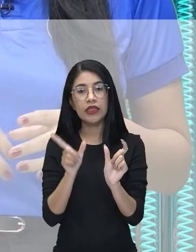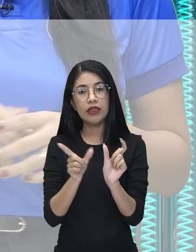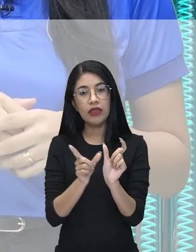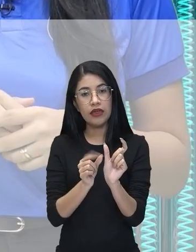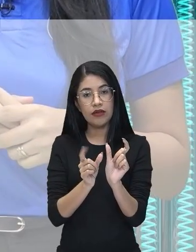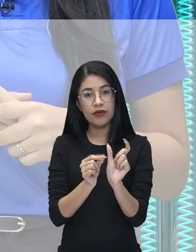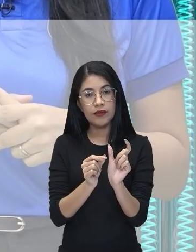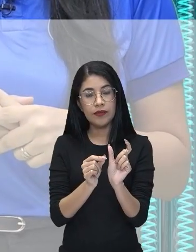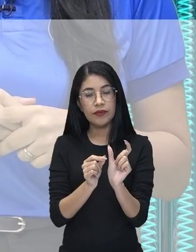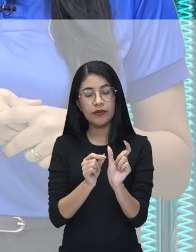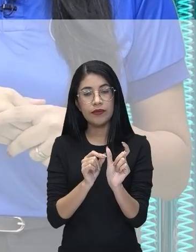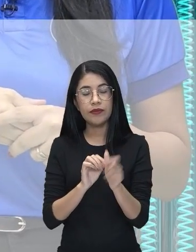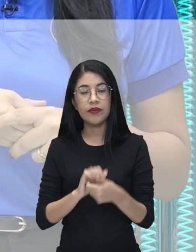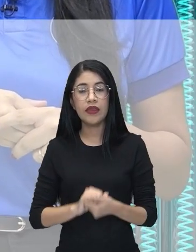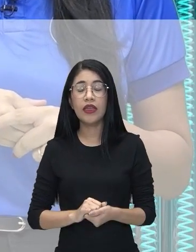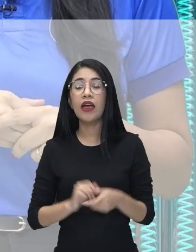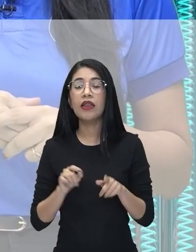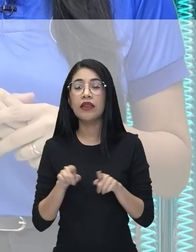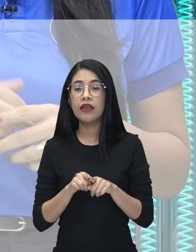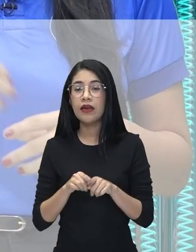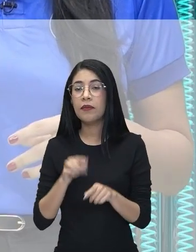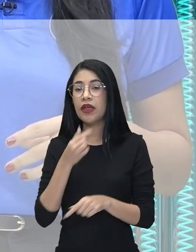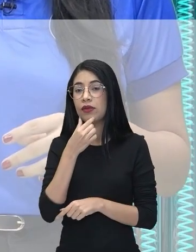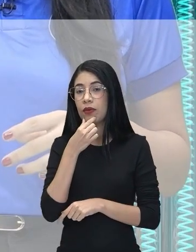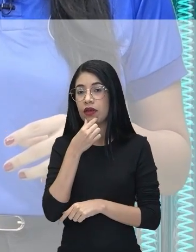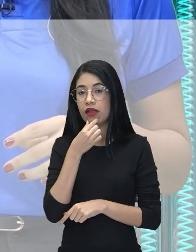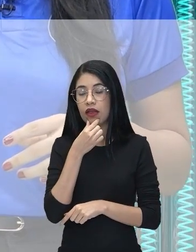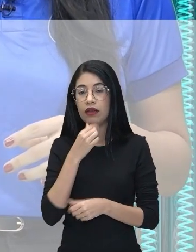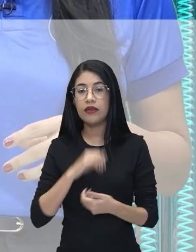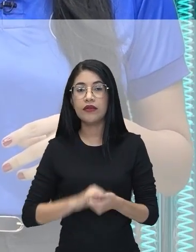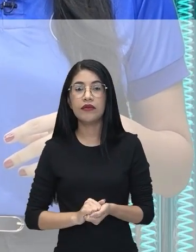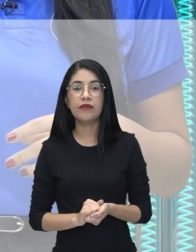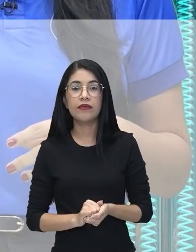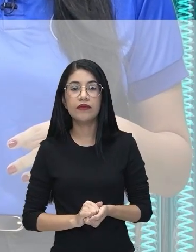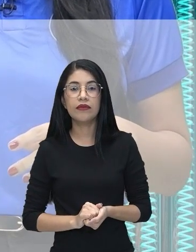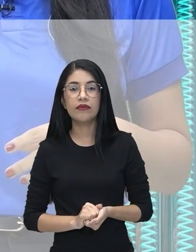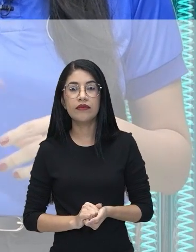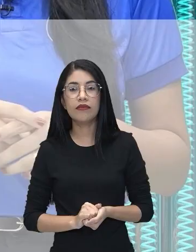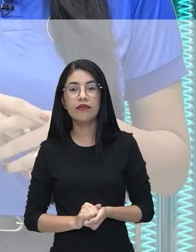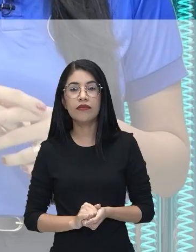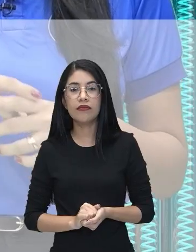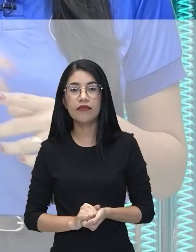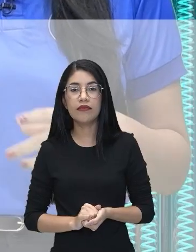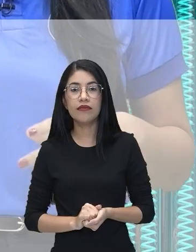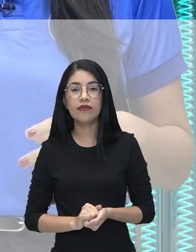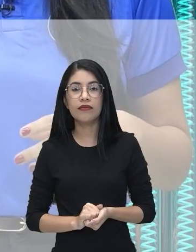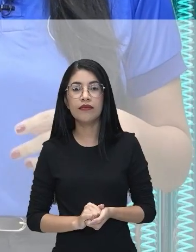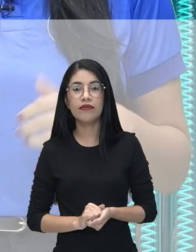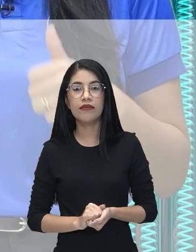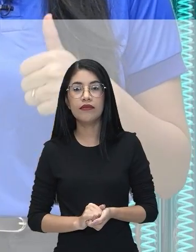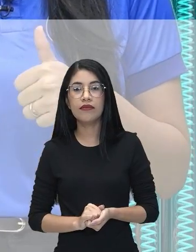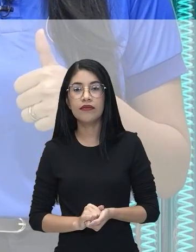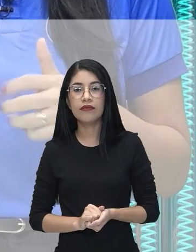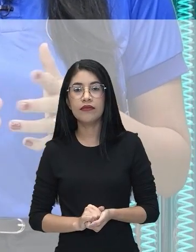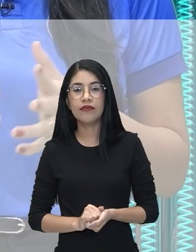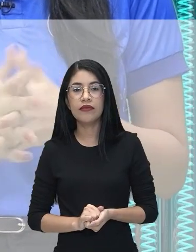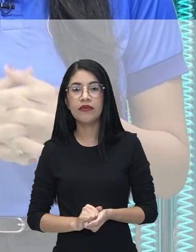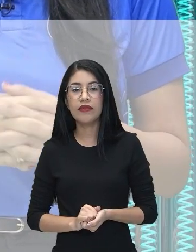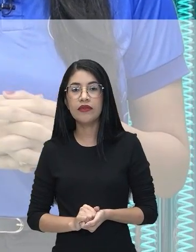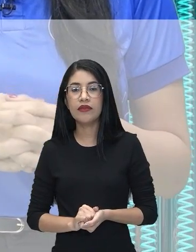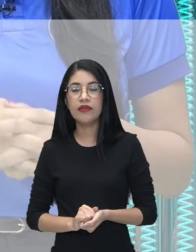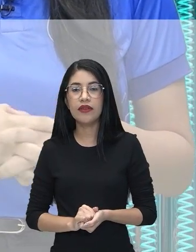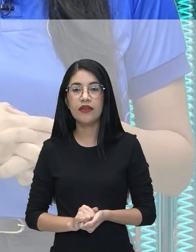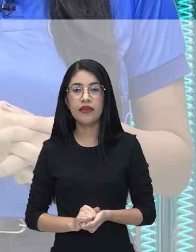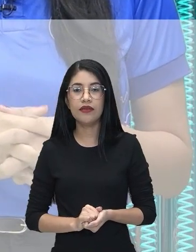sufixo. E em inglês, né, nós temos prefix, the root and the suffix, ok?